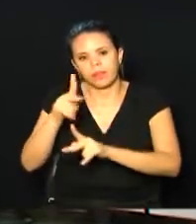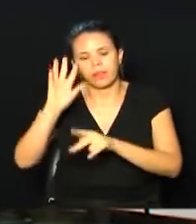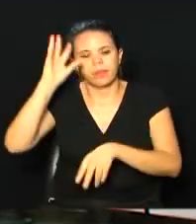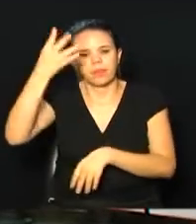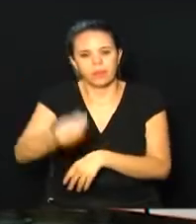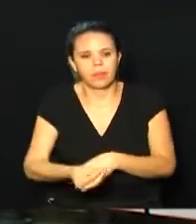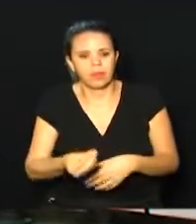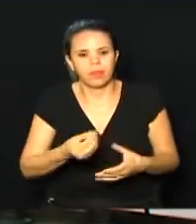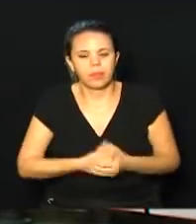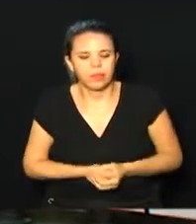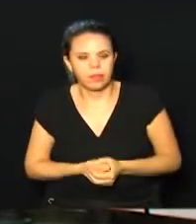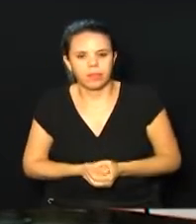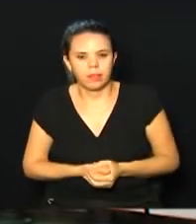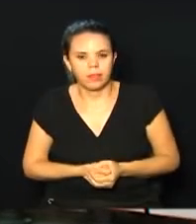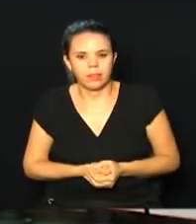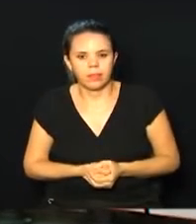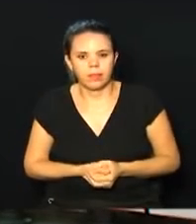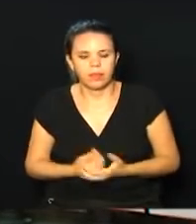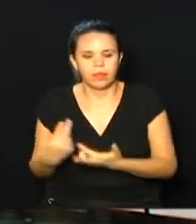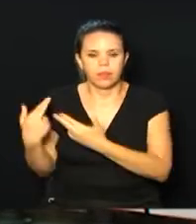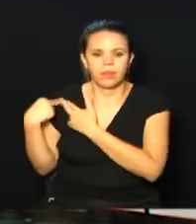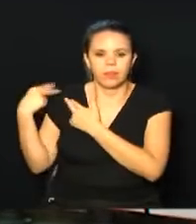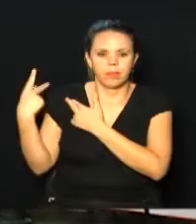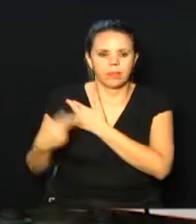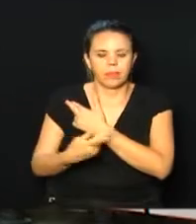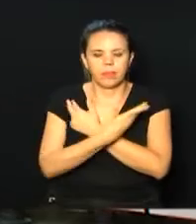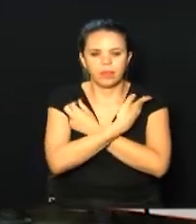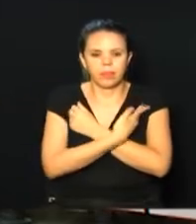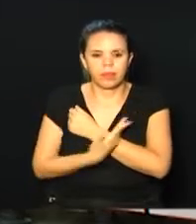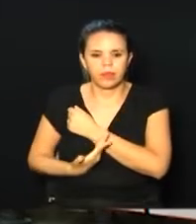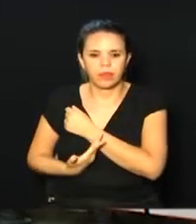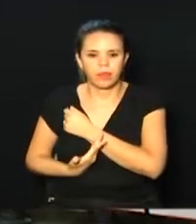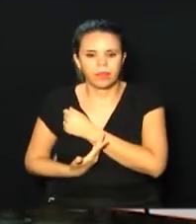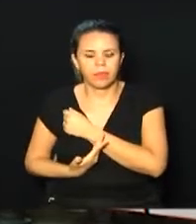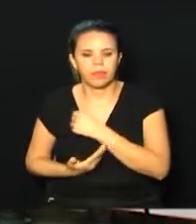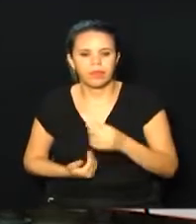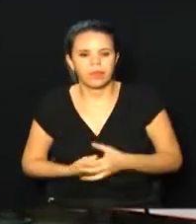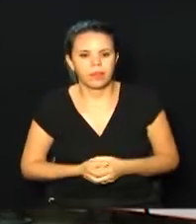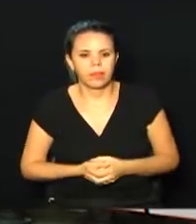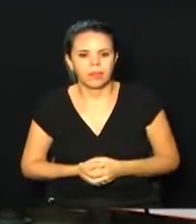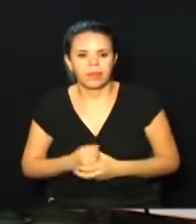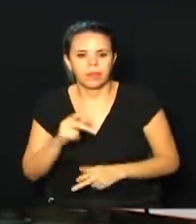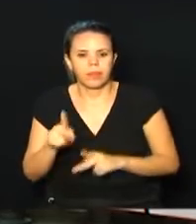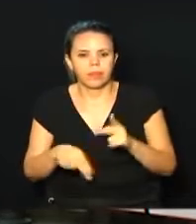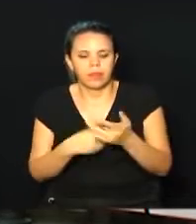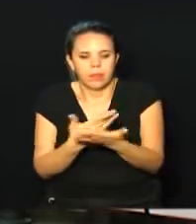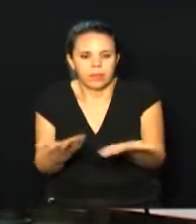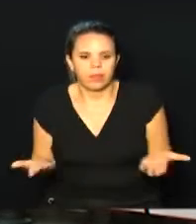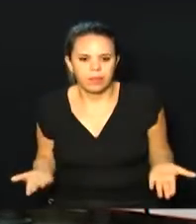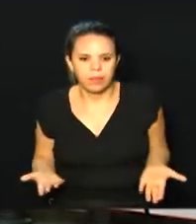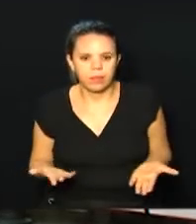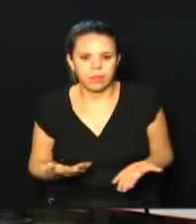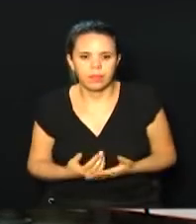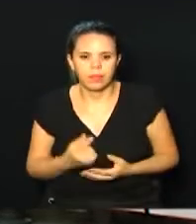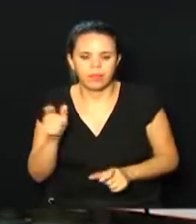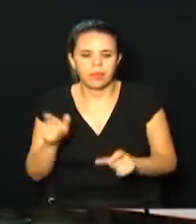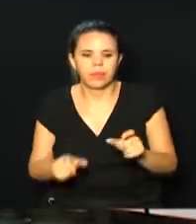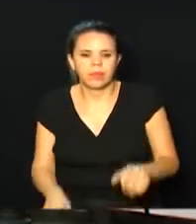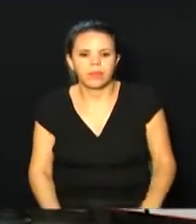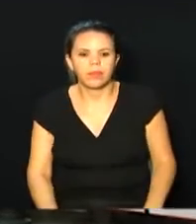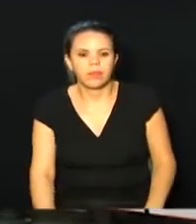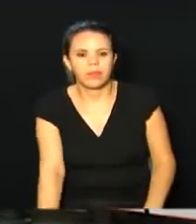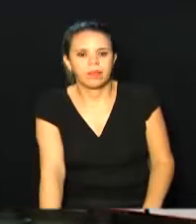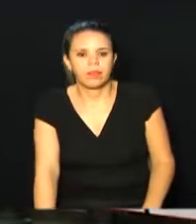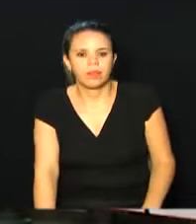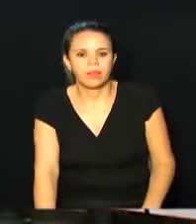entenderem qual é a responsabilidade do poder público, qual deve ser a responsabilidade dele enquanto indivíduo, né? É um